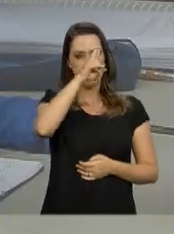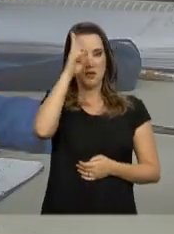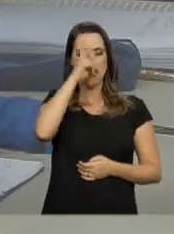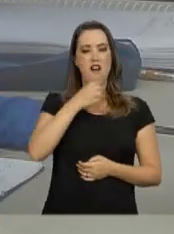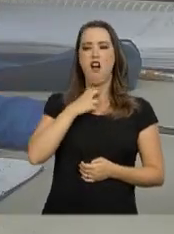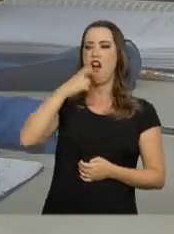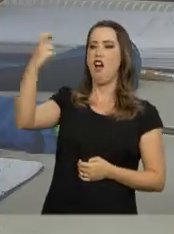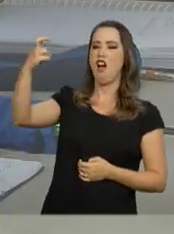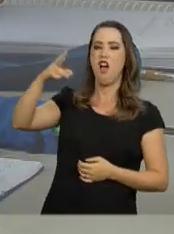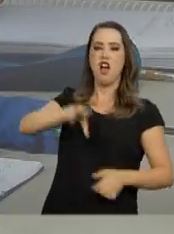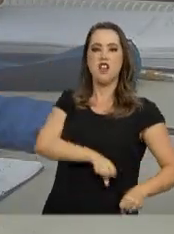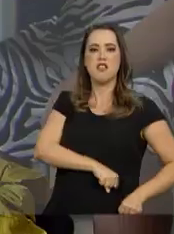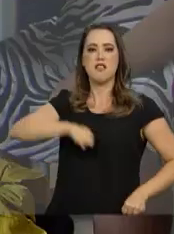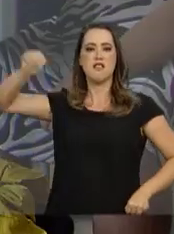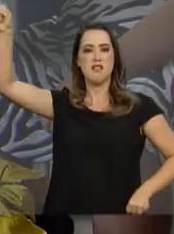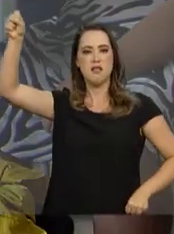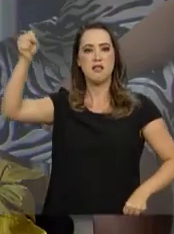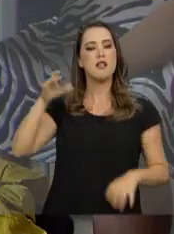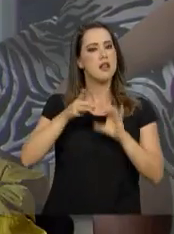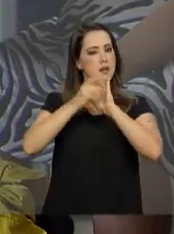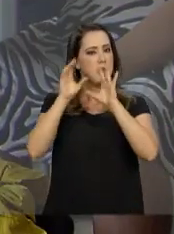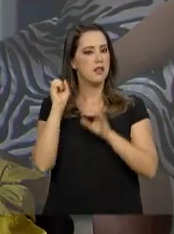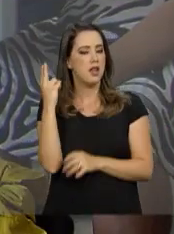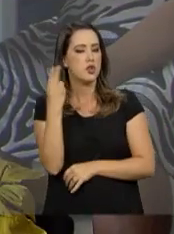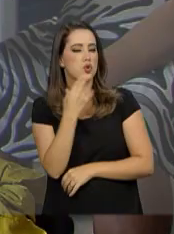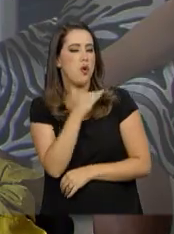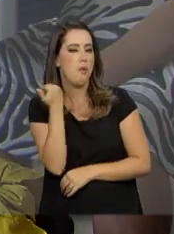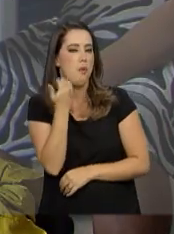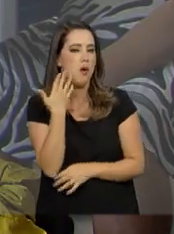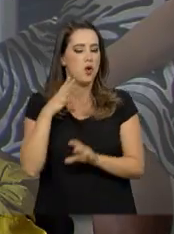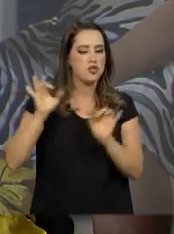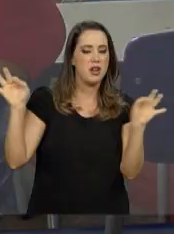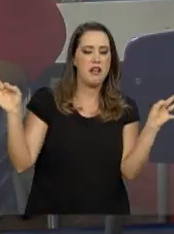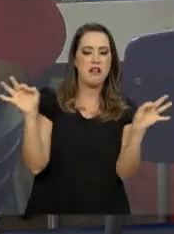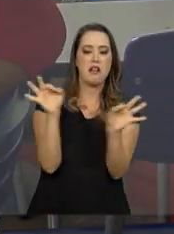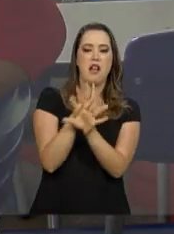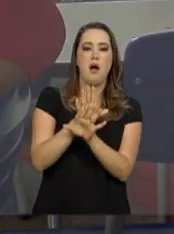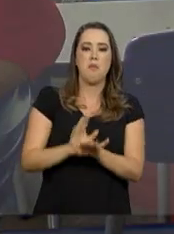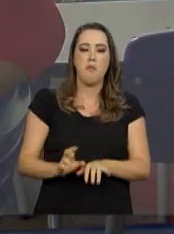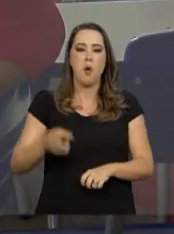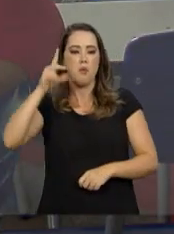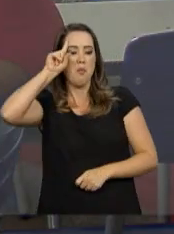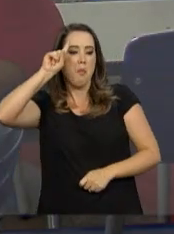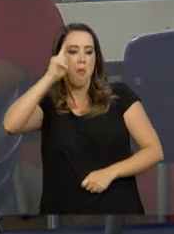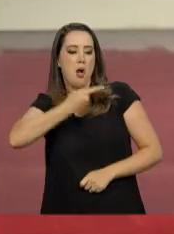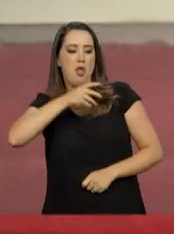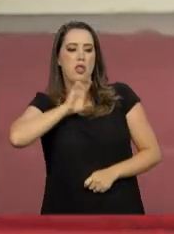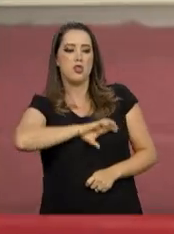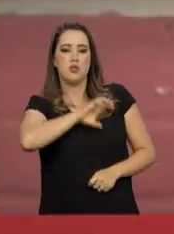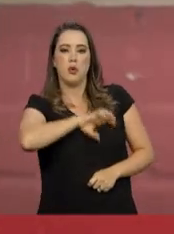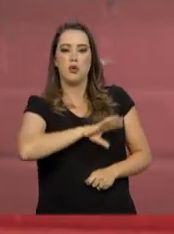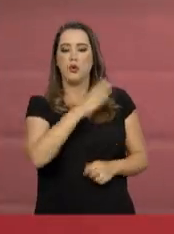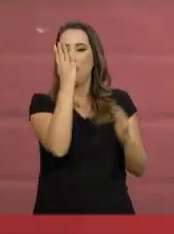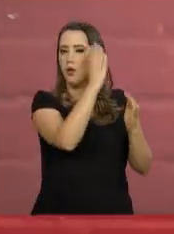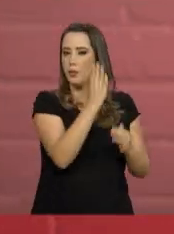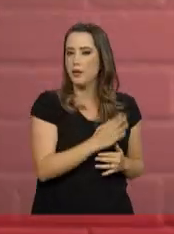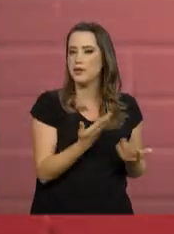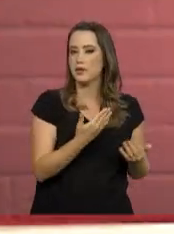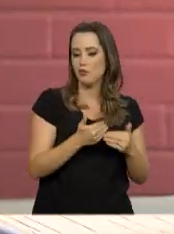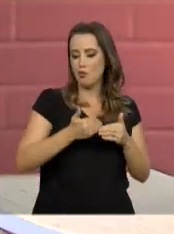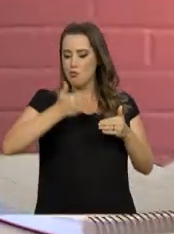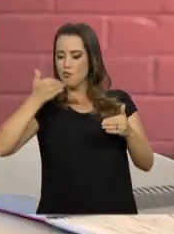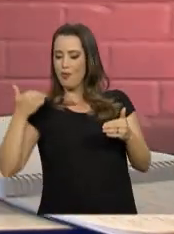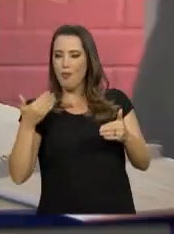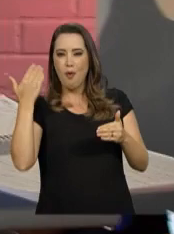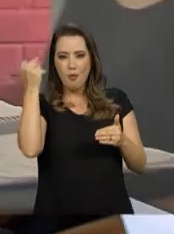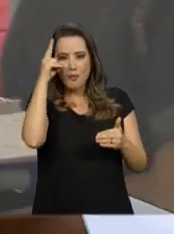grito de independência marcou o fim do domínio da coroa portuguesa sobre o território brasileiro. Uma parte do passado que